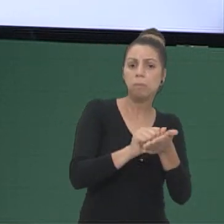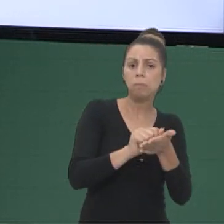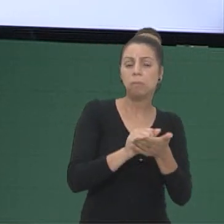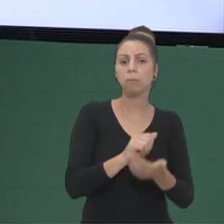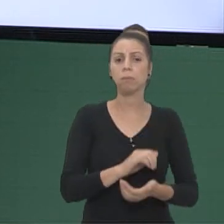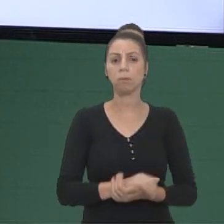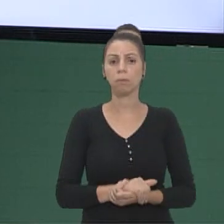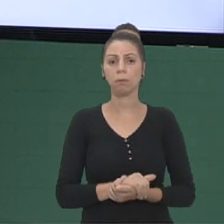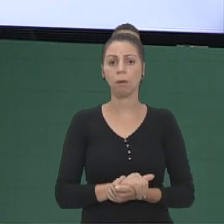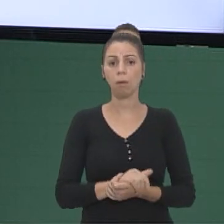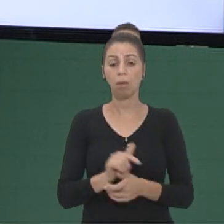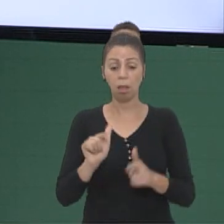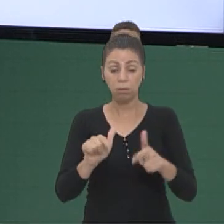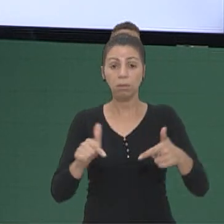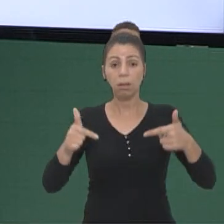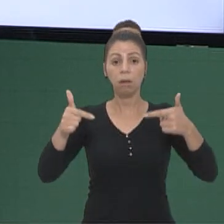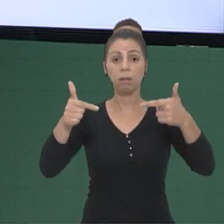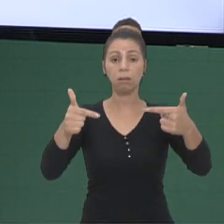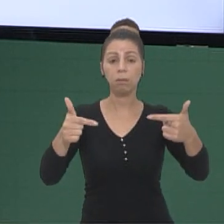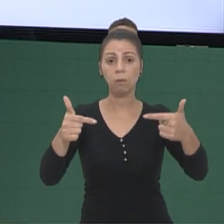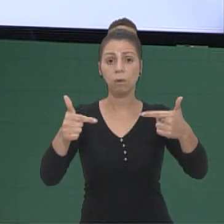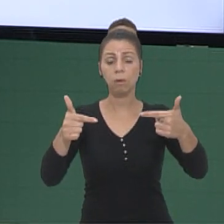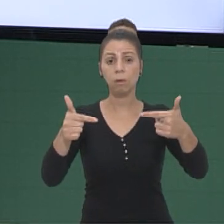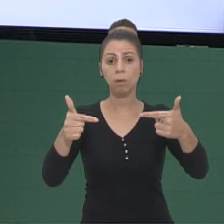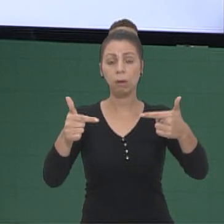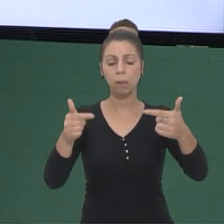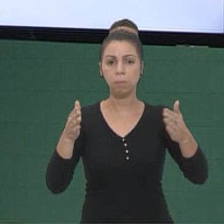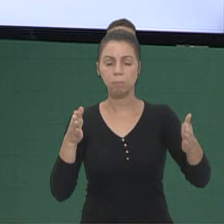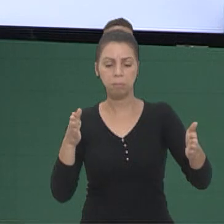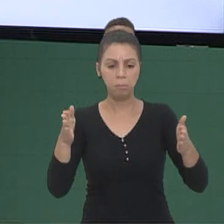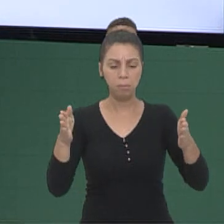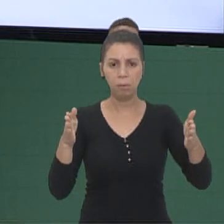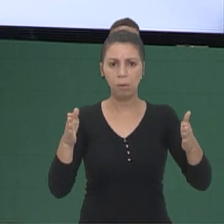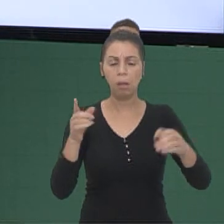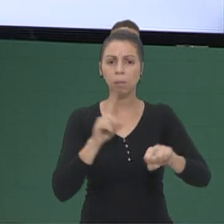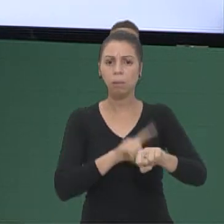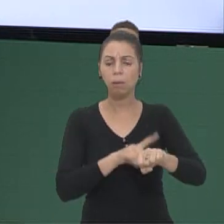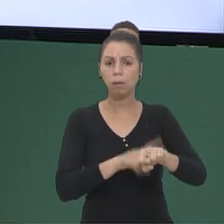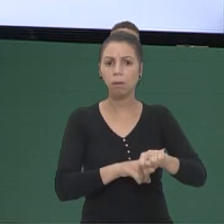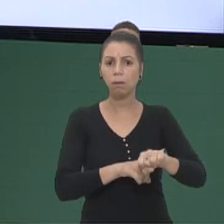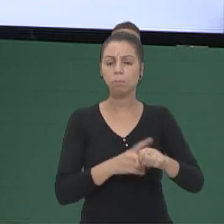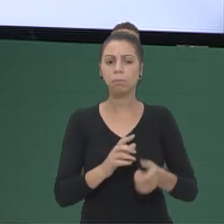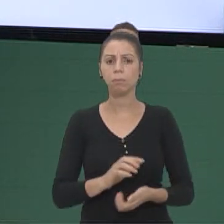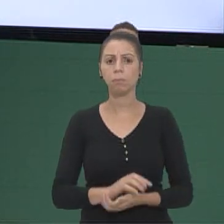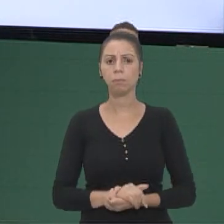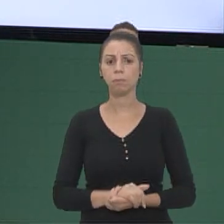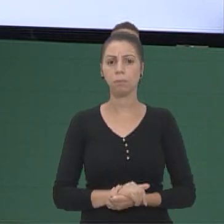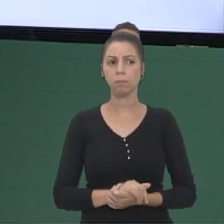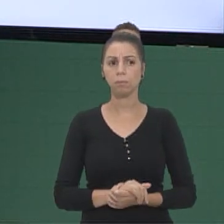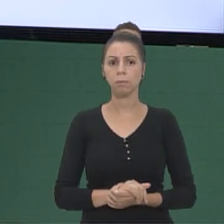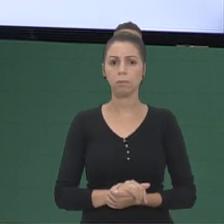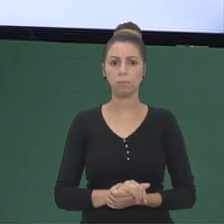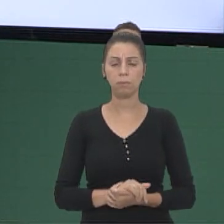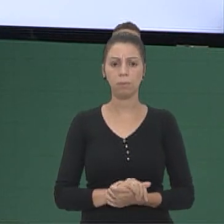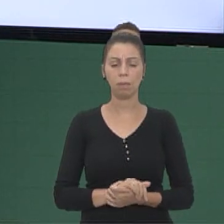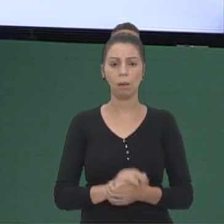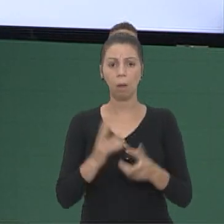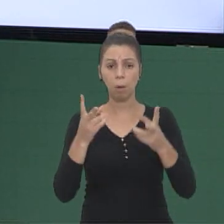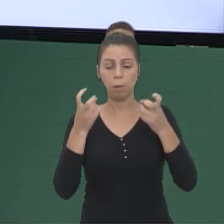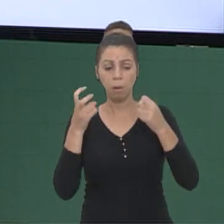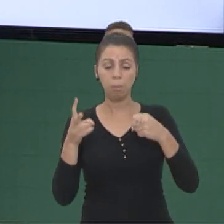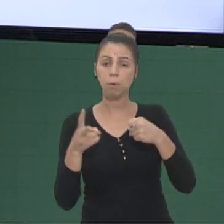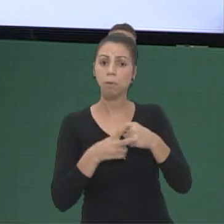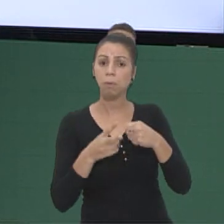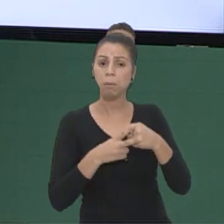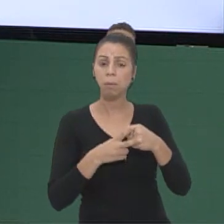essas ações, elas ocorrem dentro de uma temporalidade. Temporalidade é dessa forma que a gente consegue observar os tempos verbais que nós